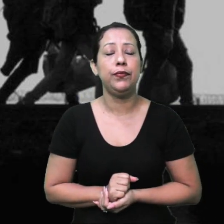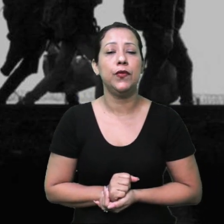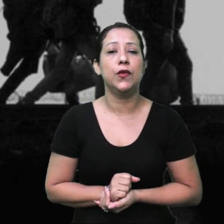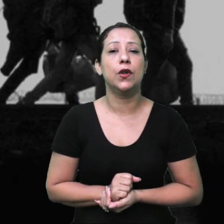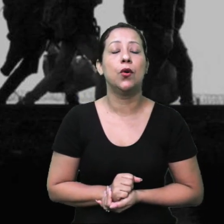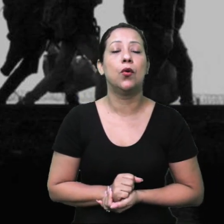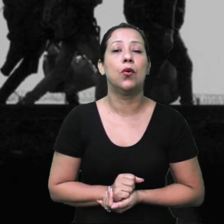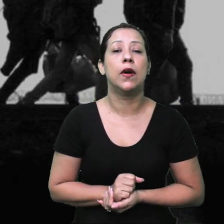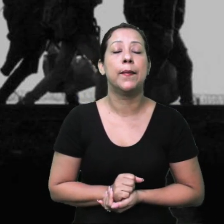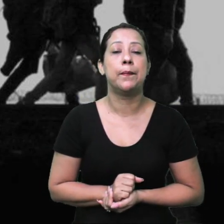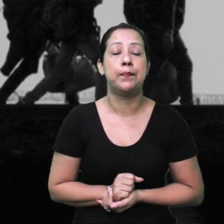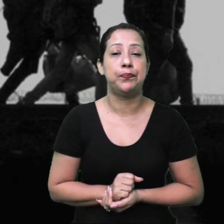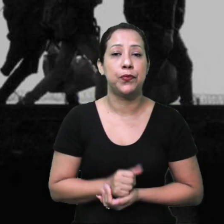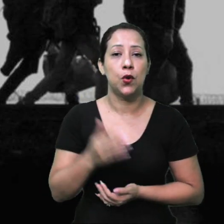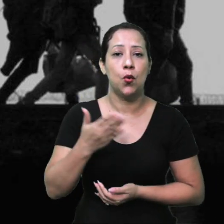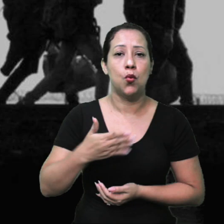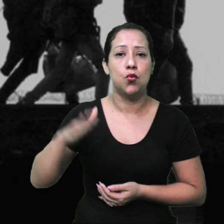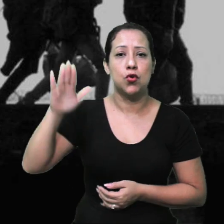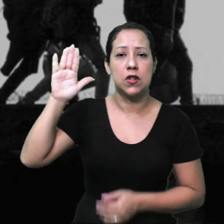os candidatos a